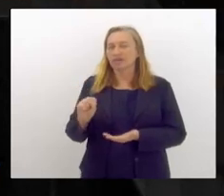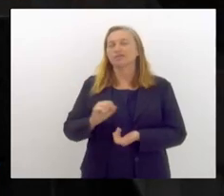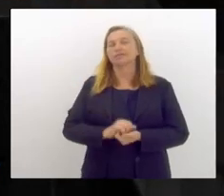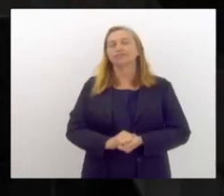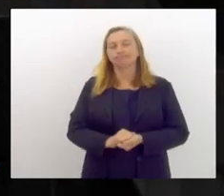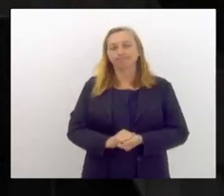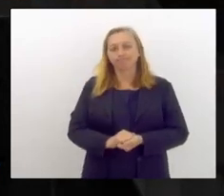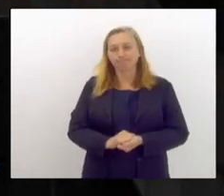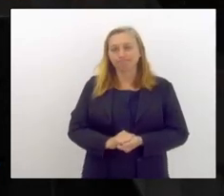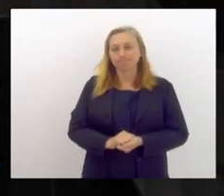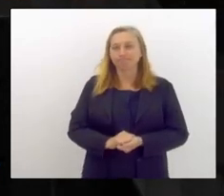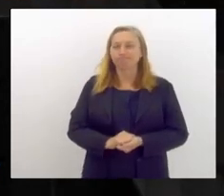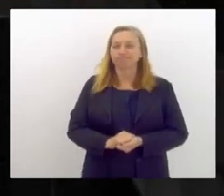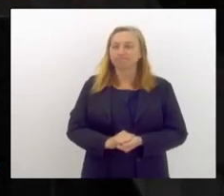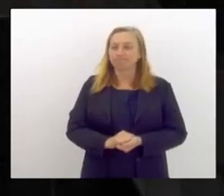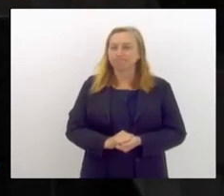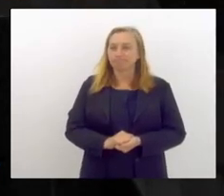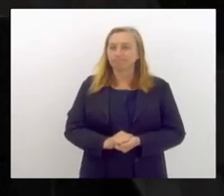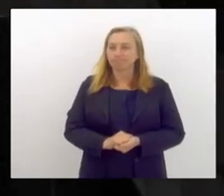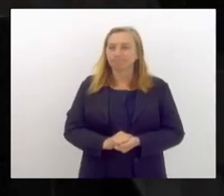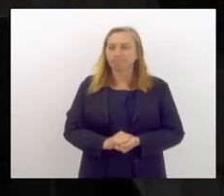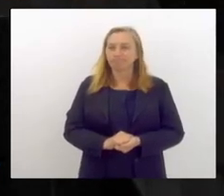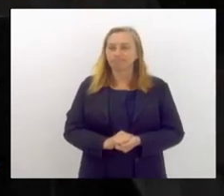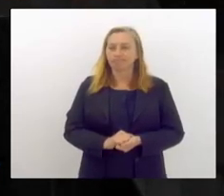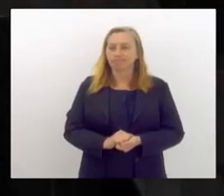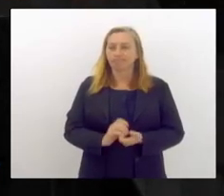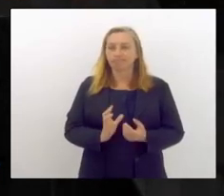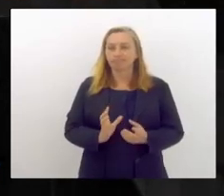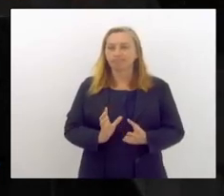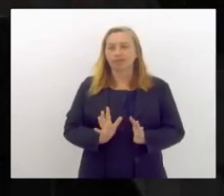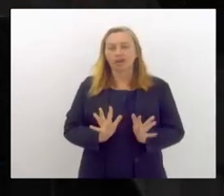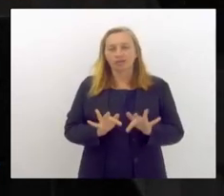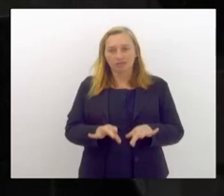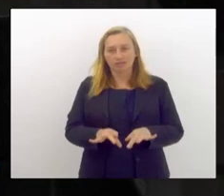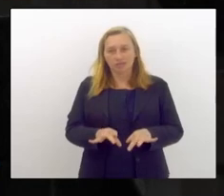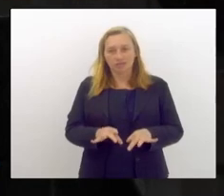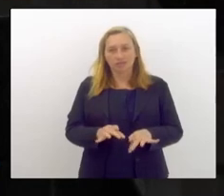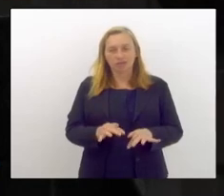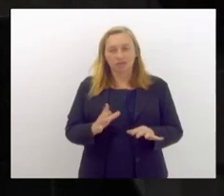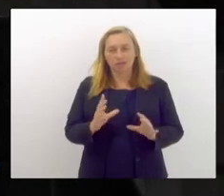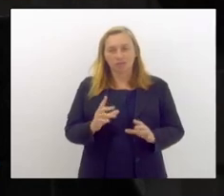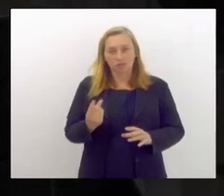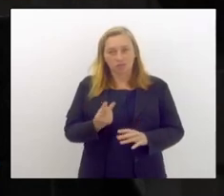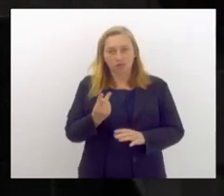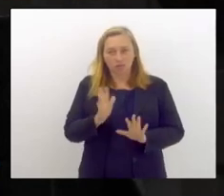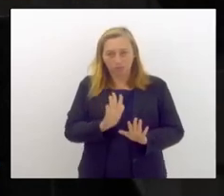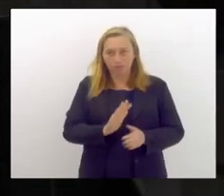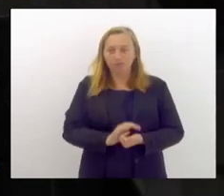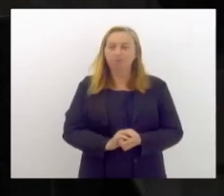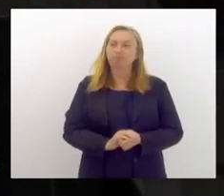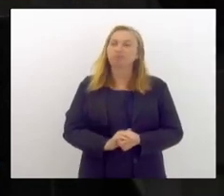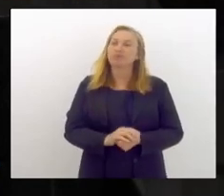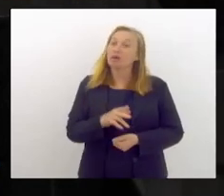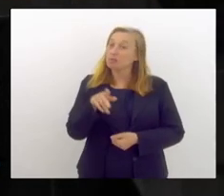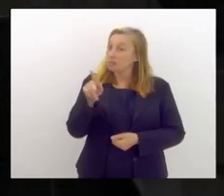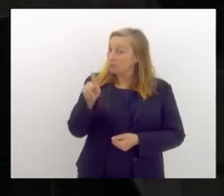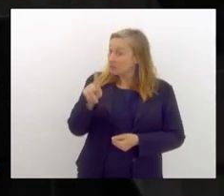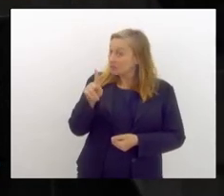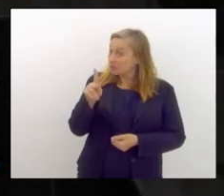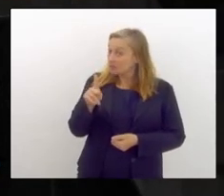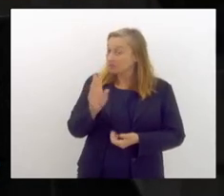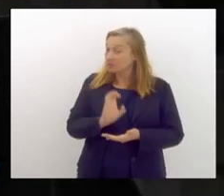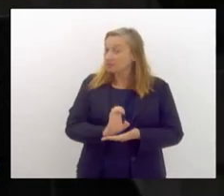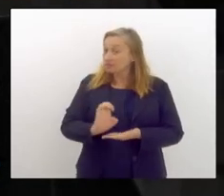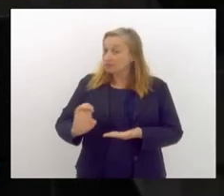77%. Fechar com uma continha, senhora presidente. Então, a Petrobras exportou